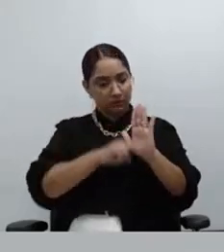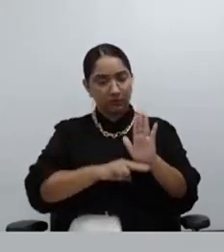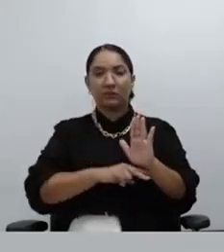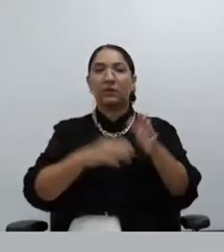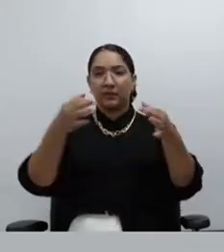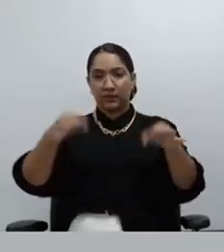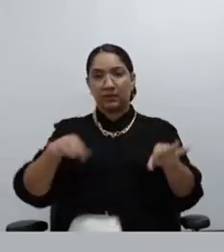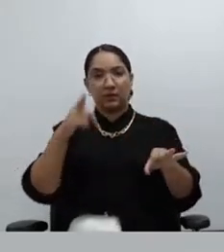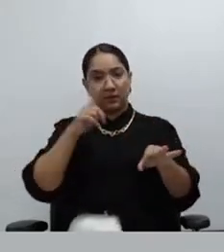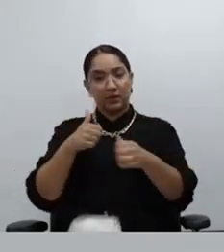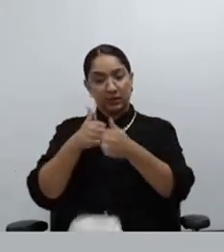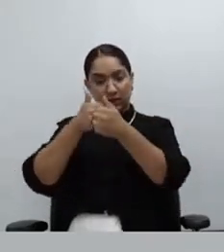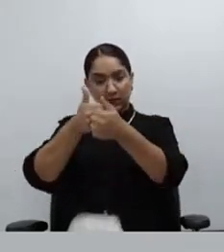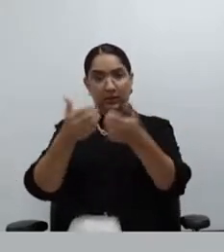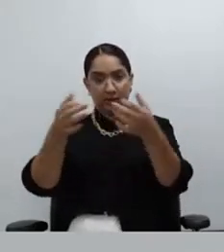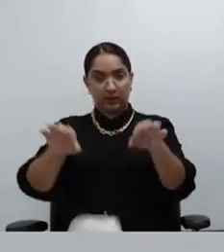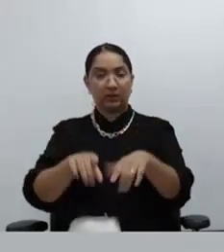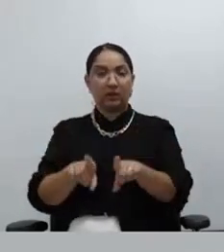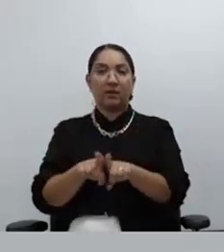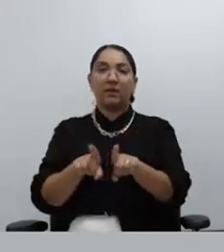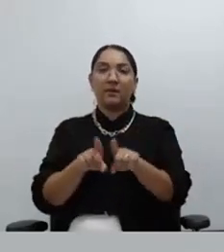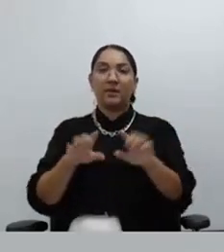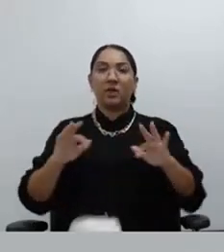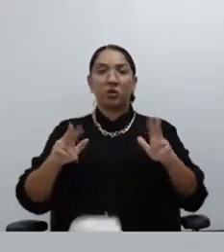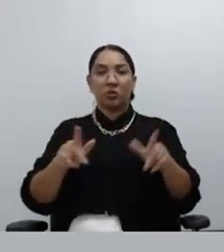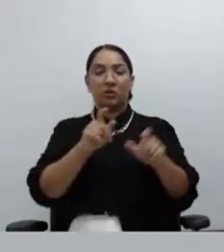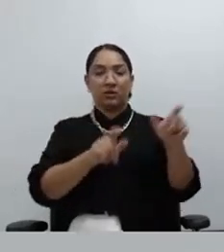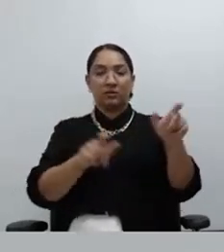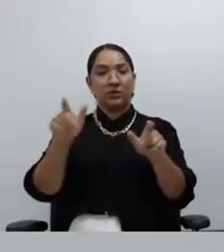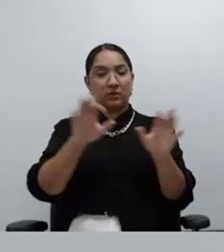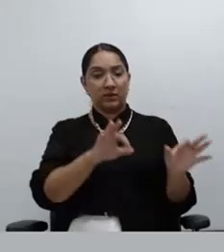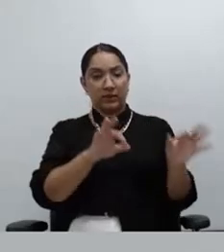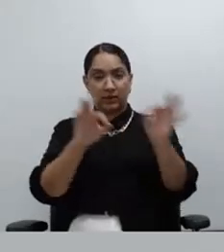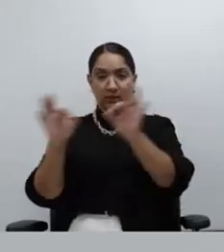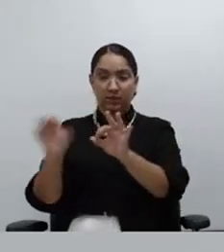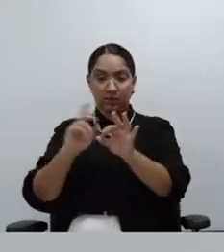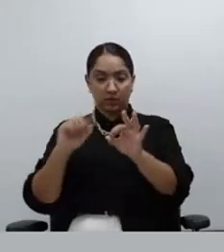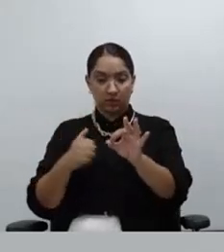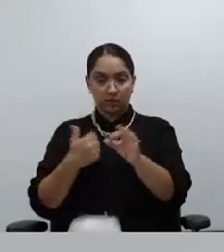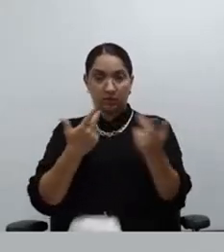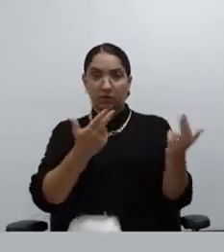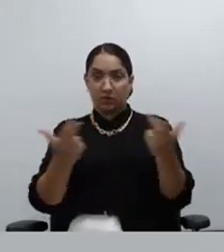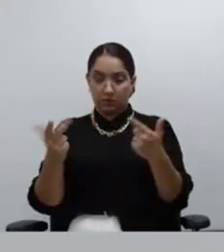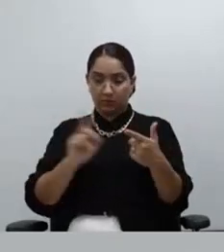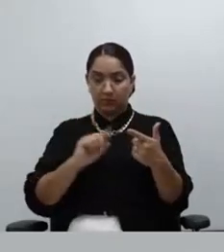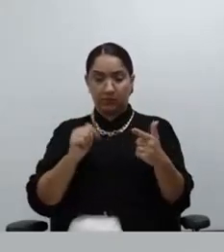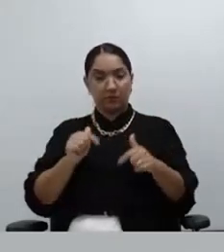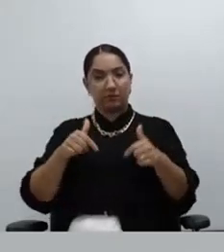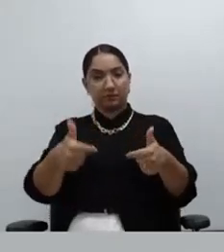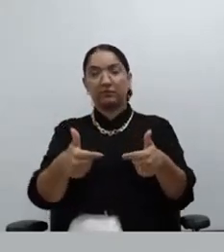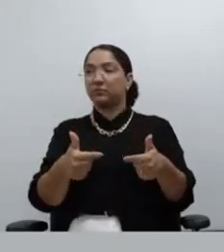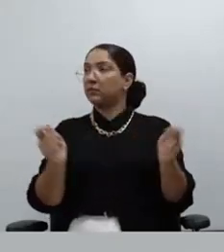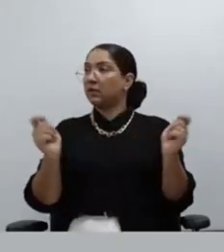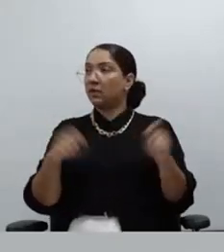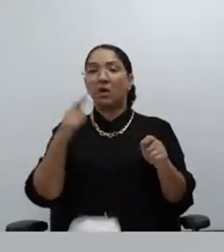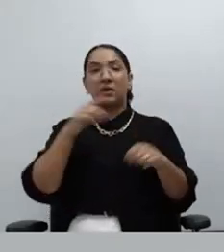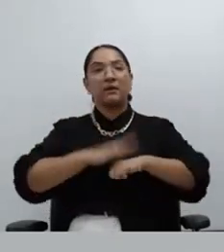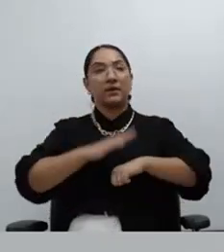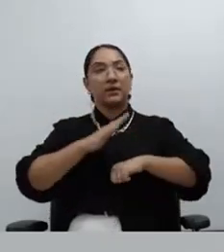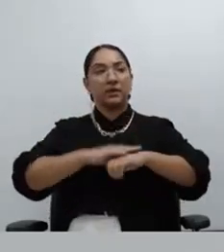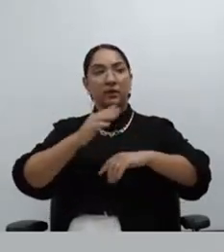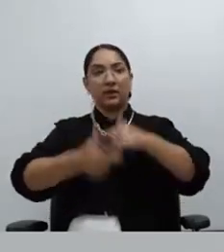detalhado nesse sentido, e também a carreira e a todo mundo que nos assiste, né, para que a gente possa, então, realizar os